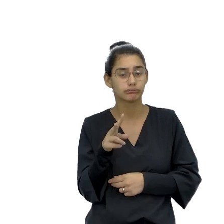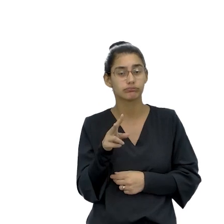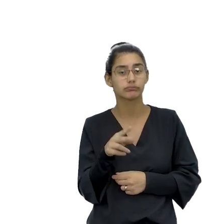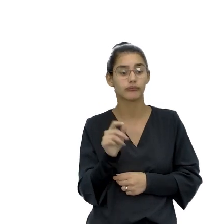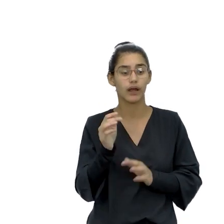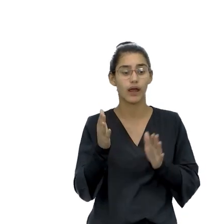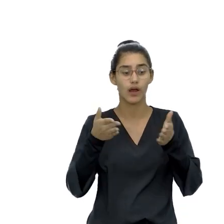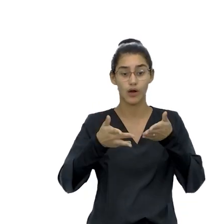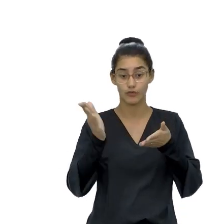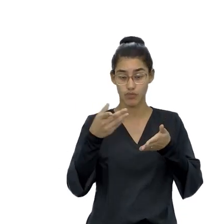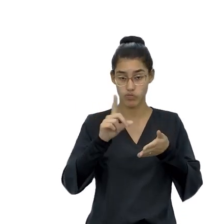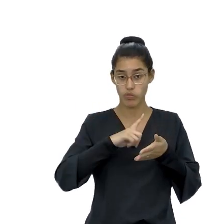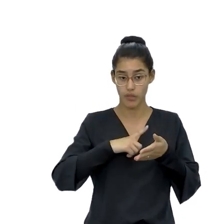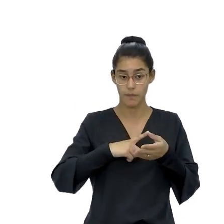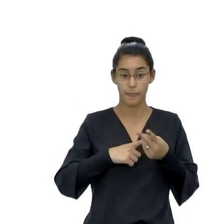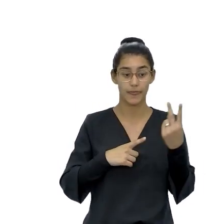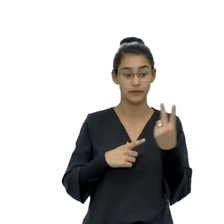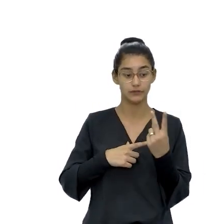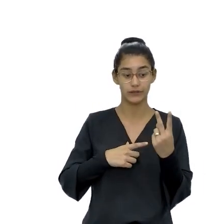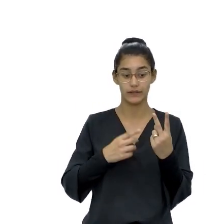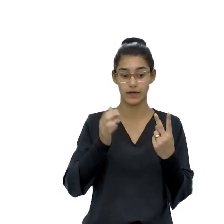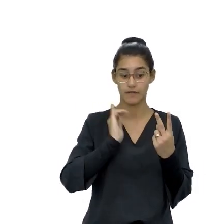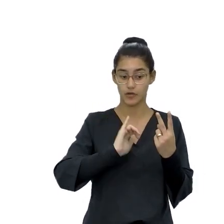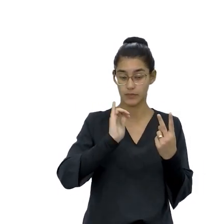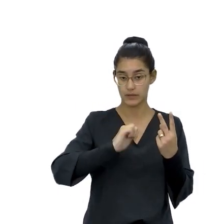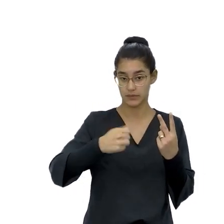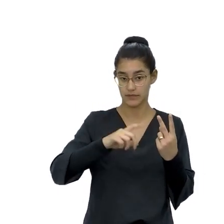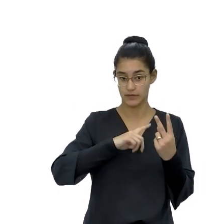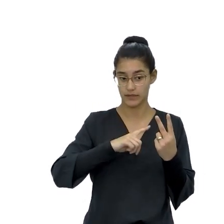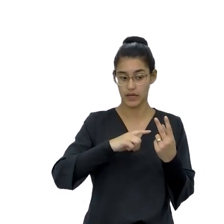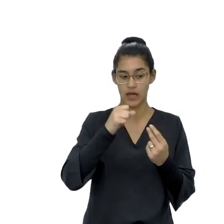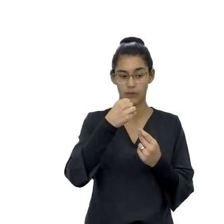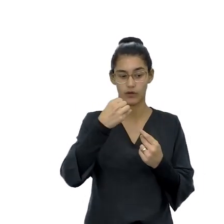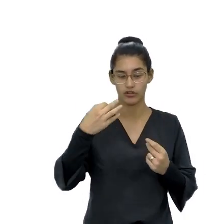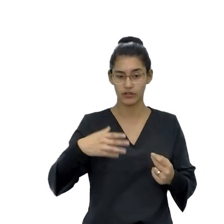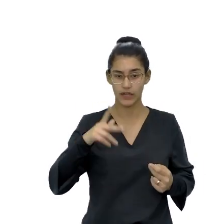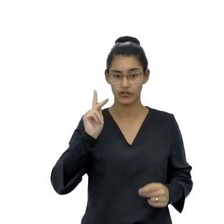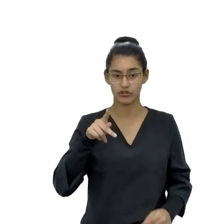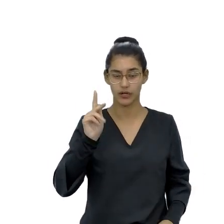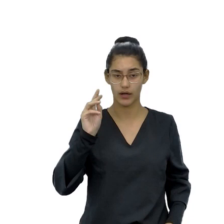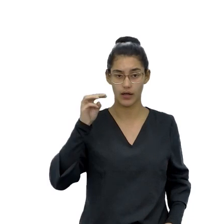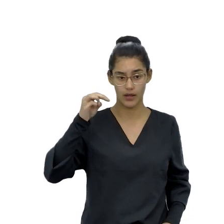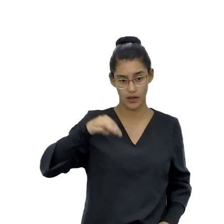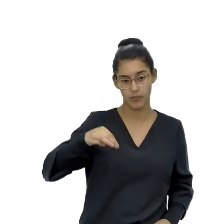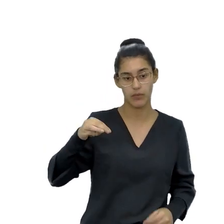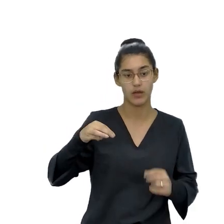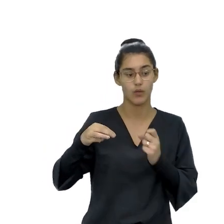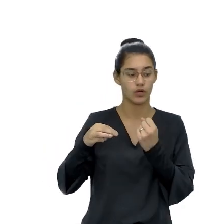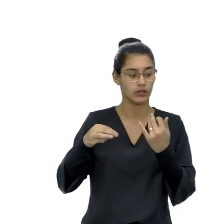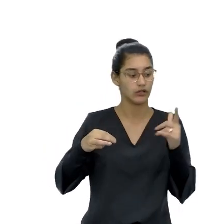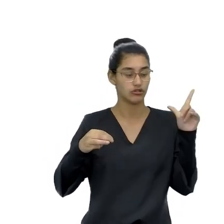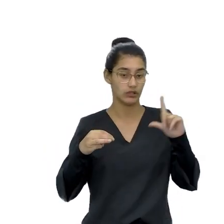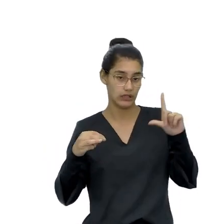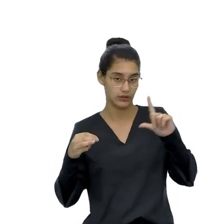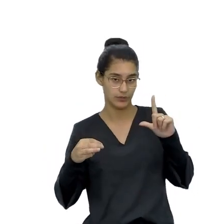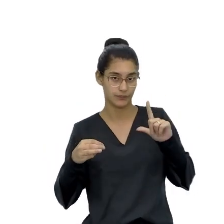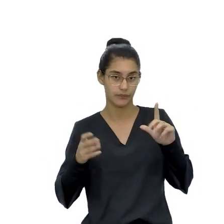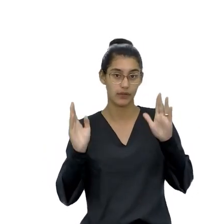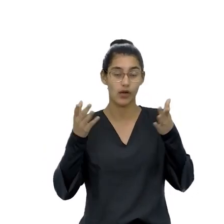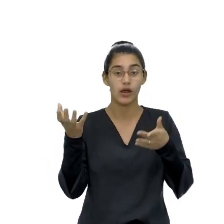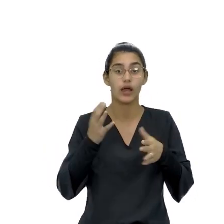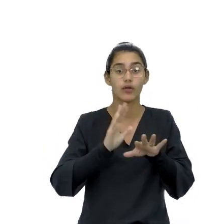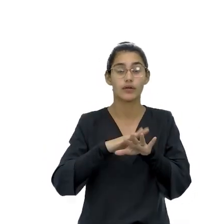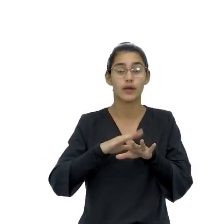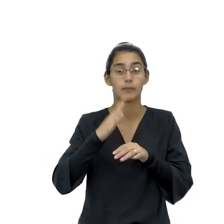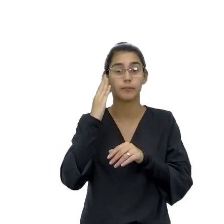que agora eu já tenho as duas informações, que é o tanto de quilômetros percorridos, o tanto de litros gastos, e agora eu